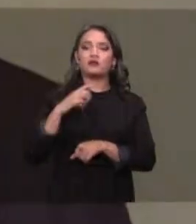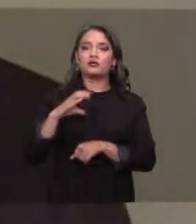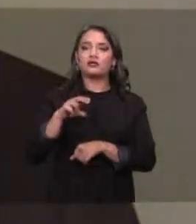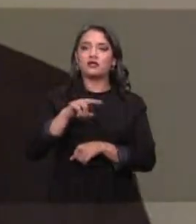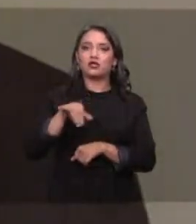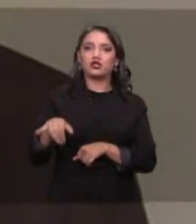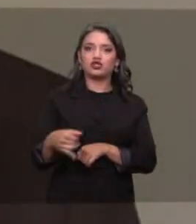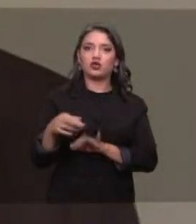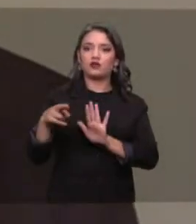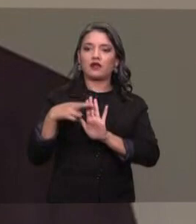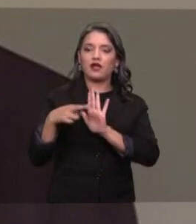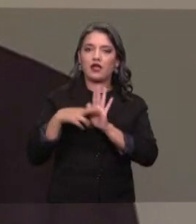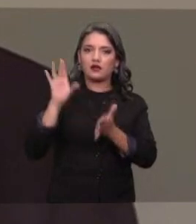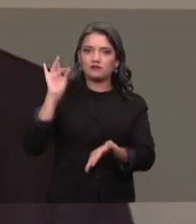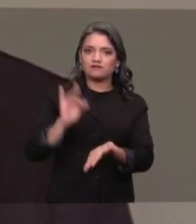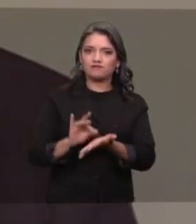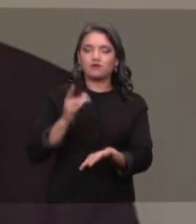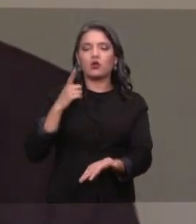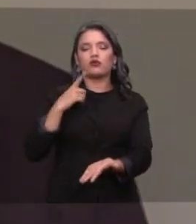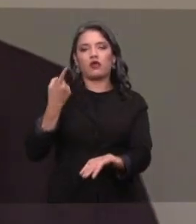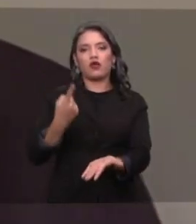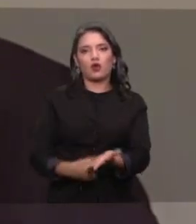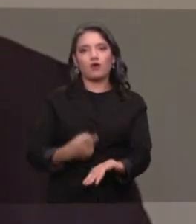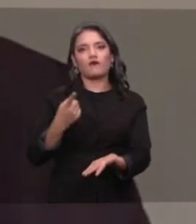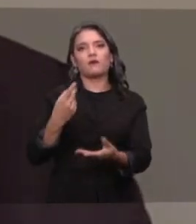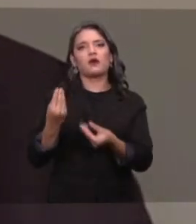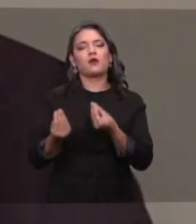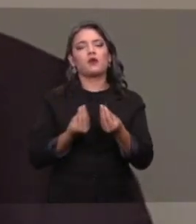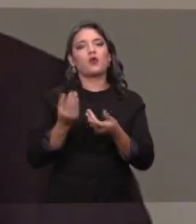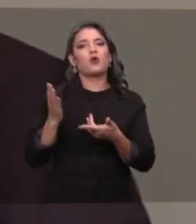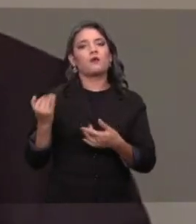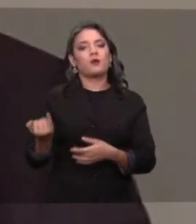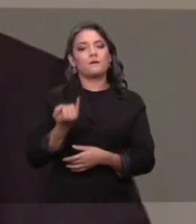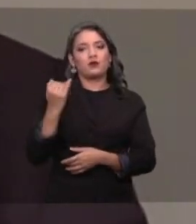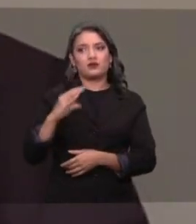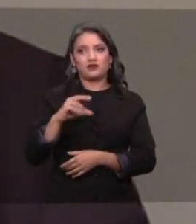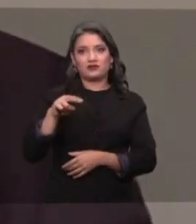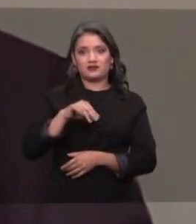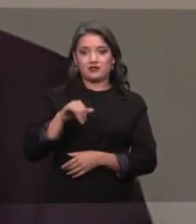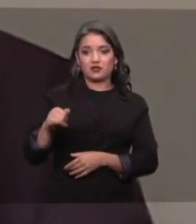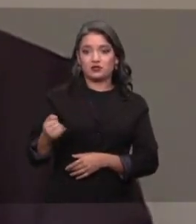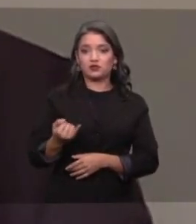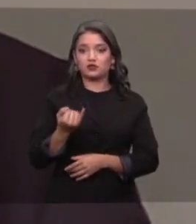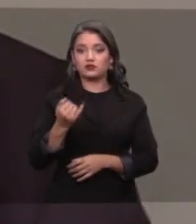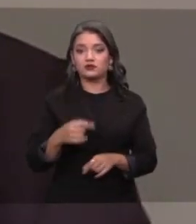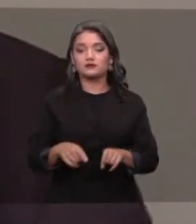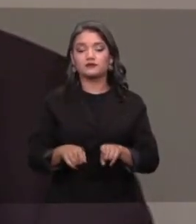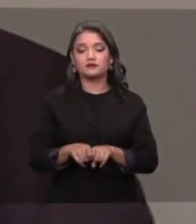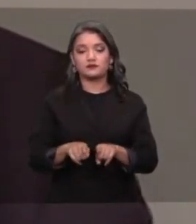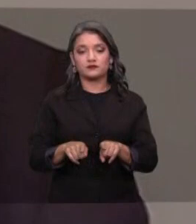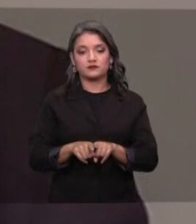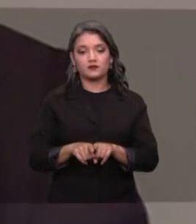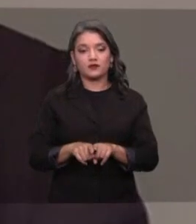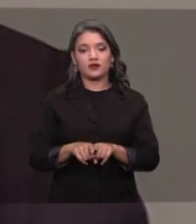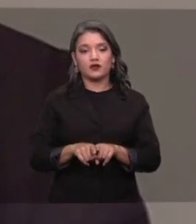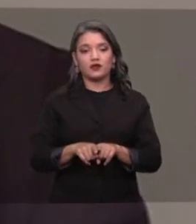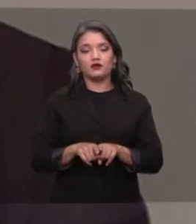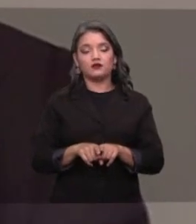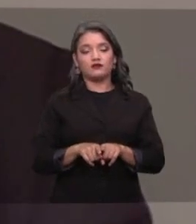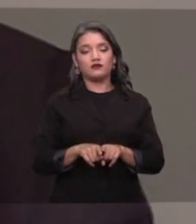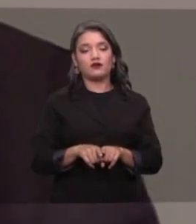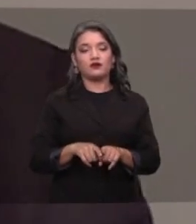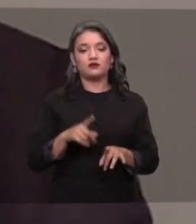CNJ, mostrando, ratificando a importância do CNJ também no que diz respeito à